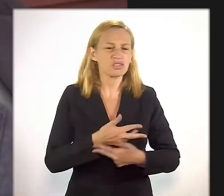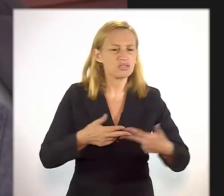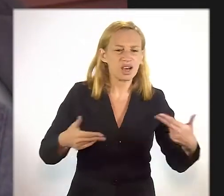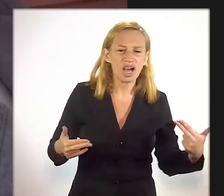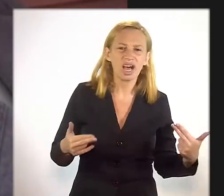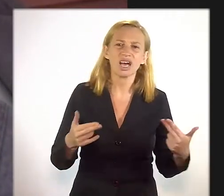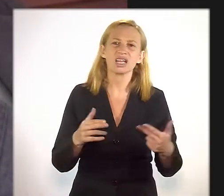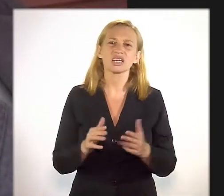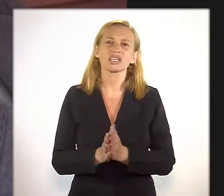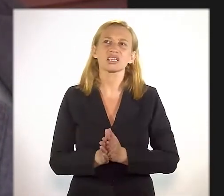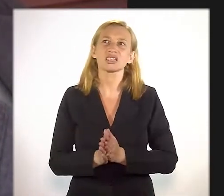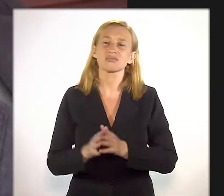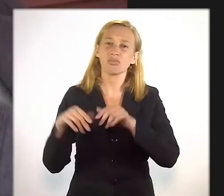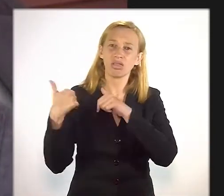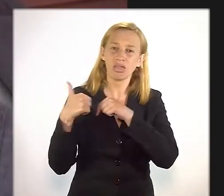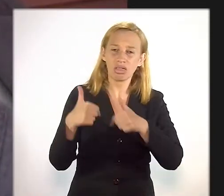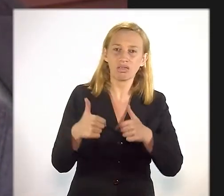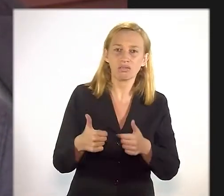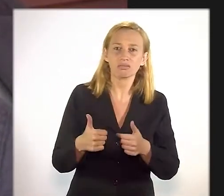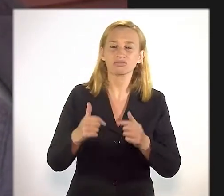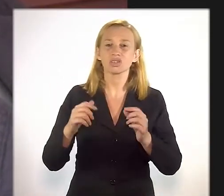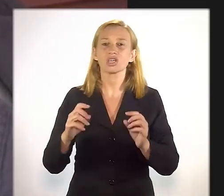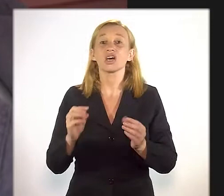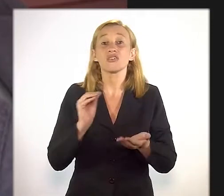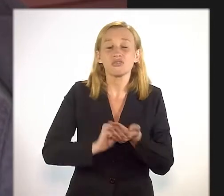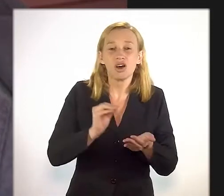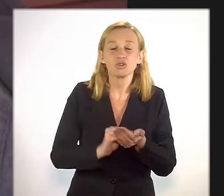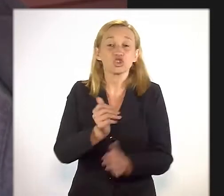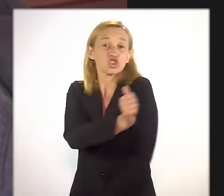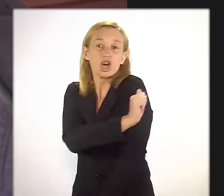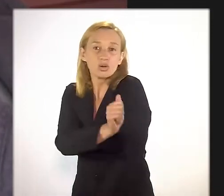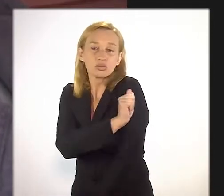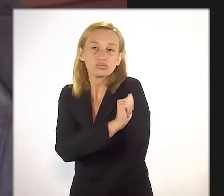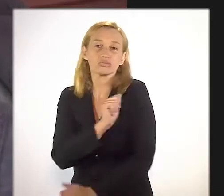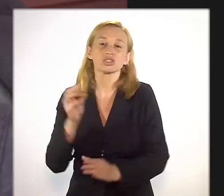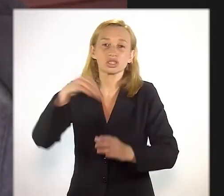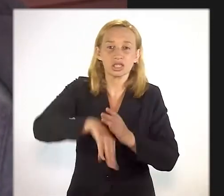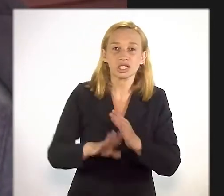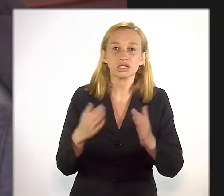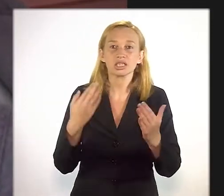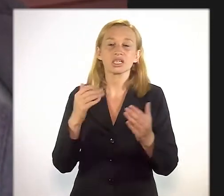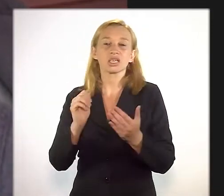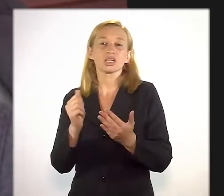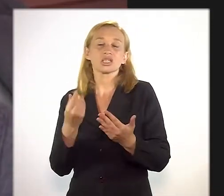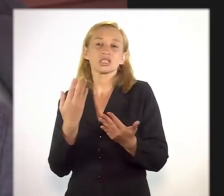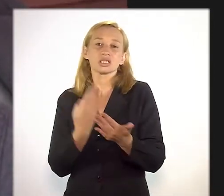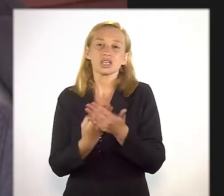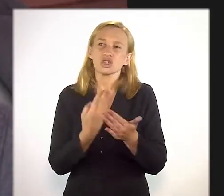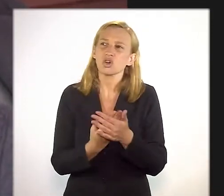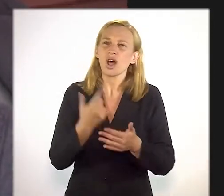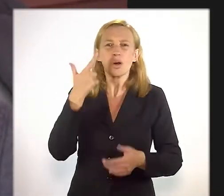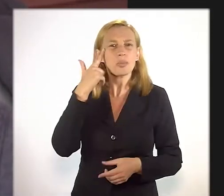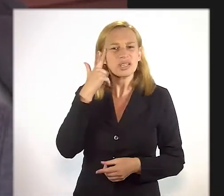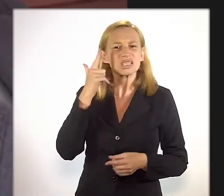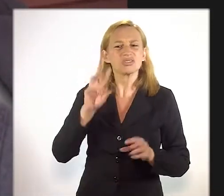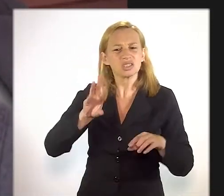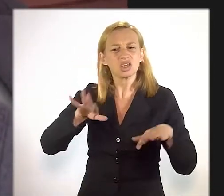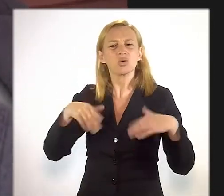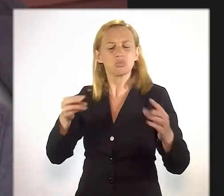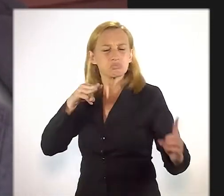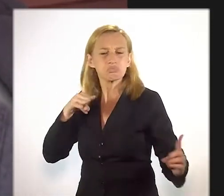enfim, muita evasão da escola. Então eu me perguntei, haverá outros modos de ensinar e